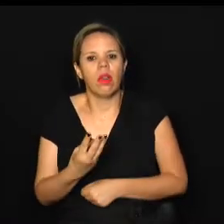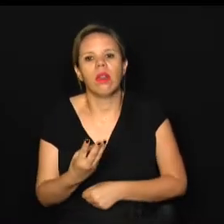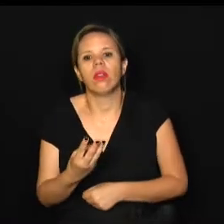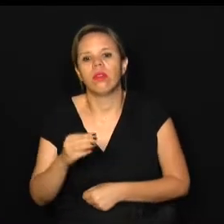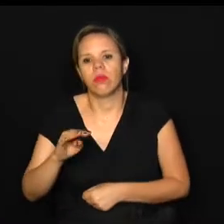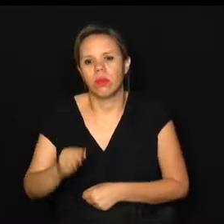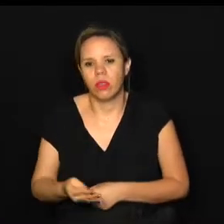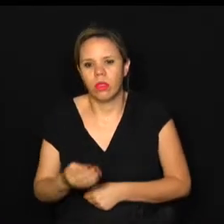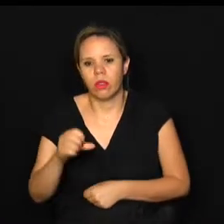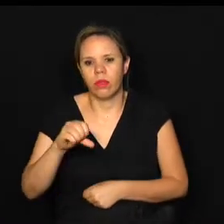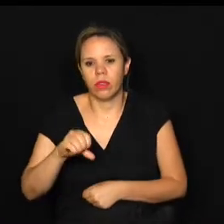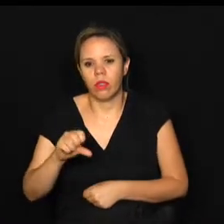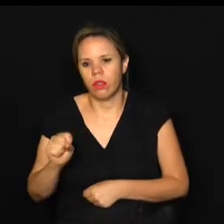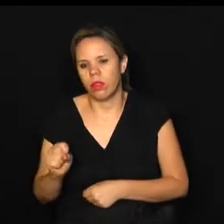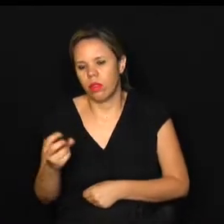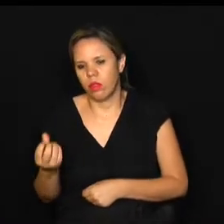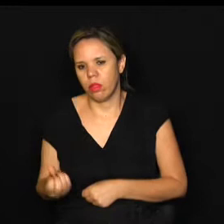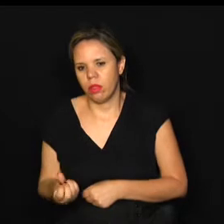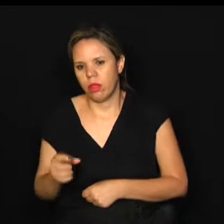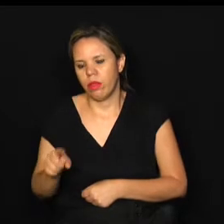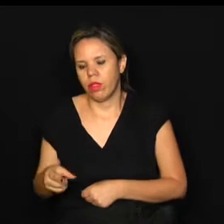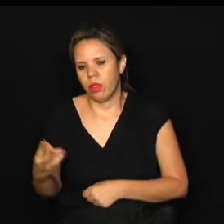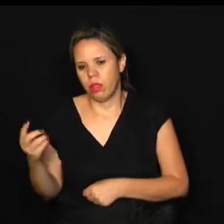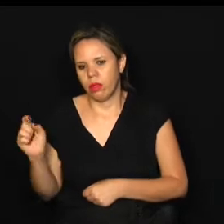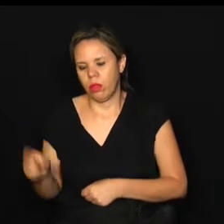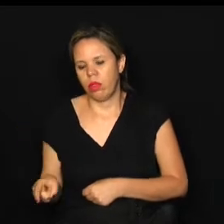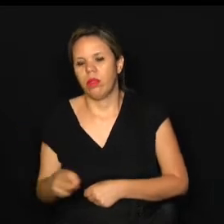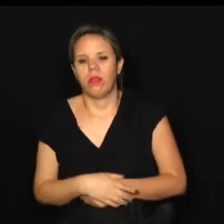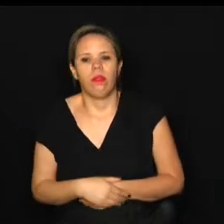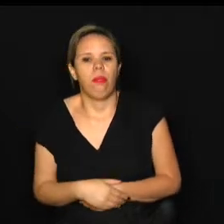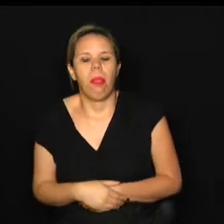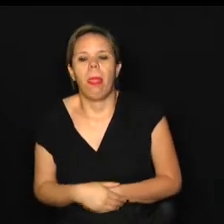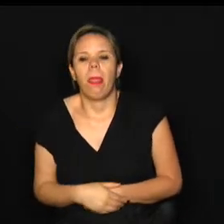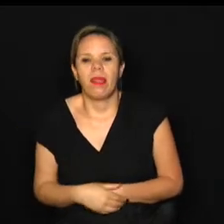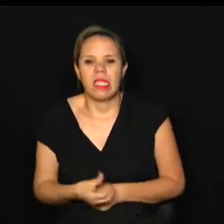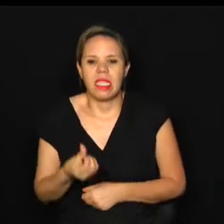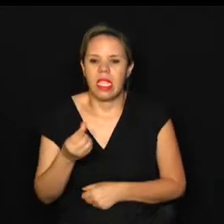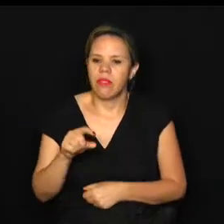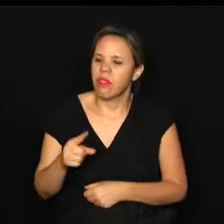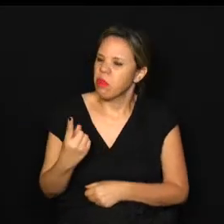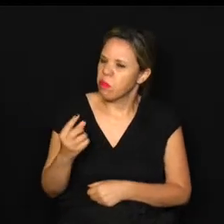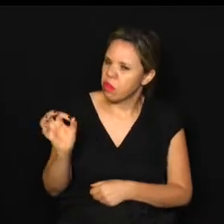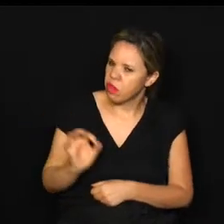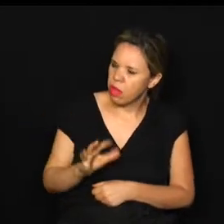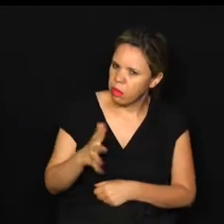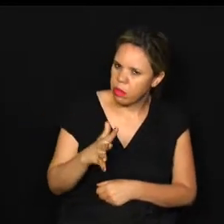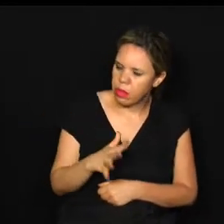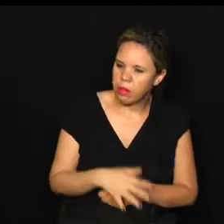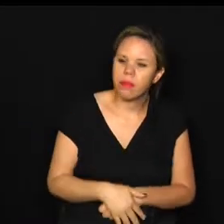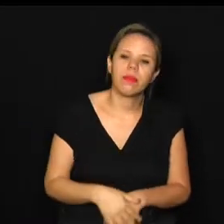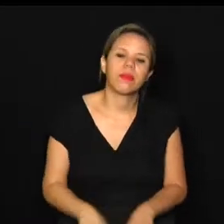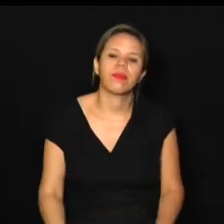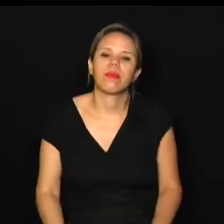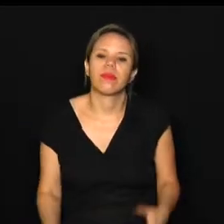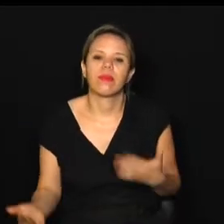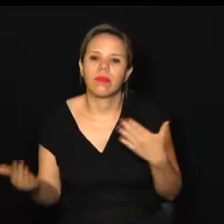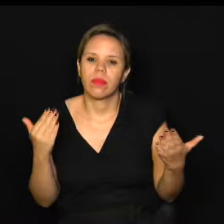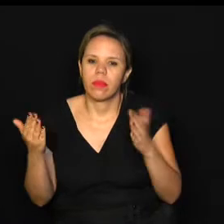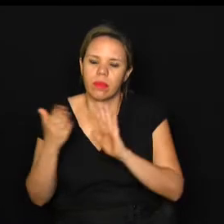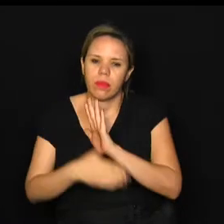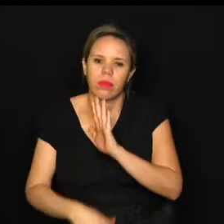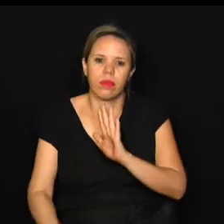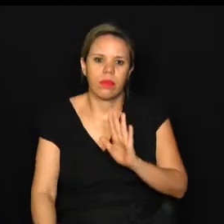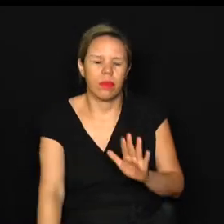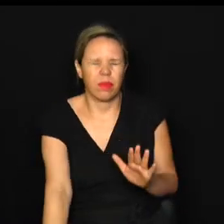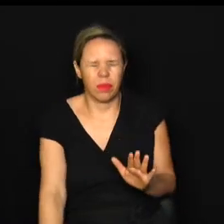contra 3.758 em 2019, que deu uma variação de 6,1%. Então, esse comparativo demonstra que a